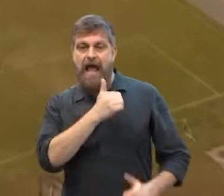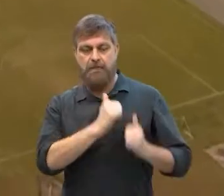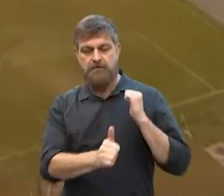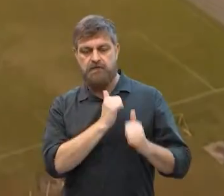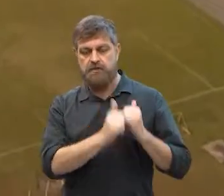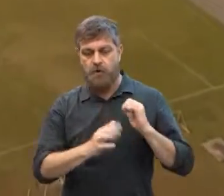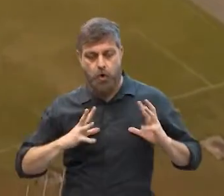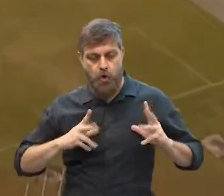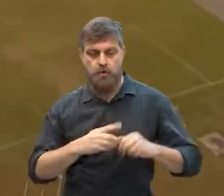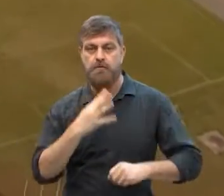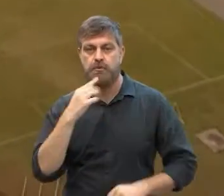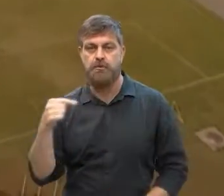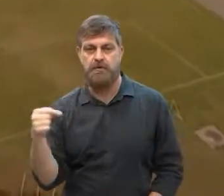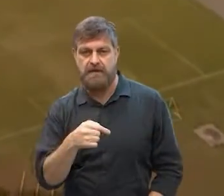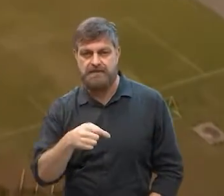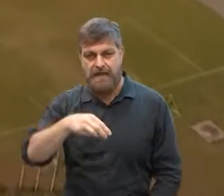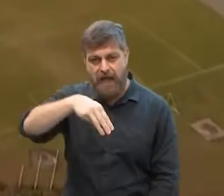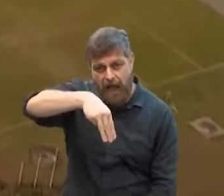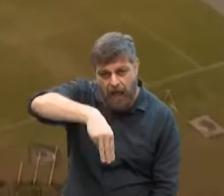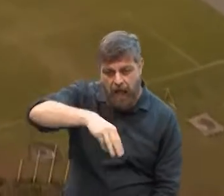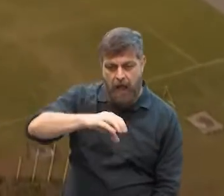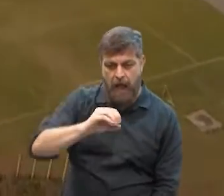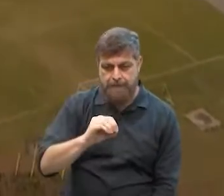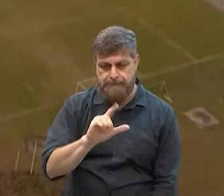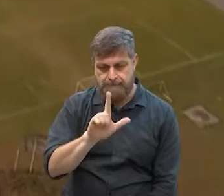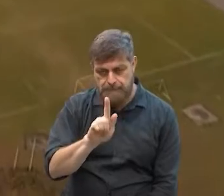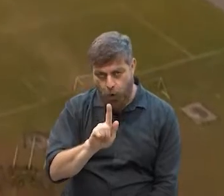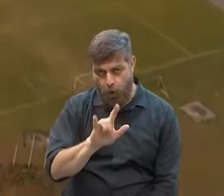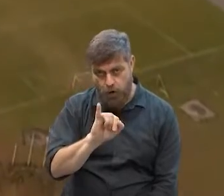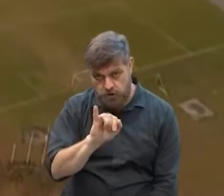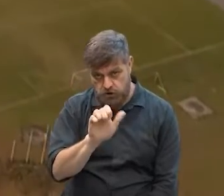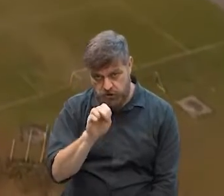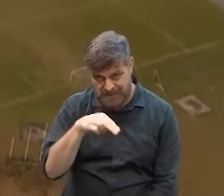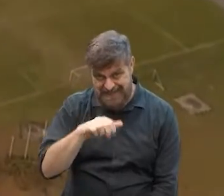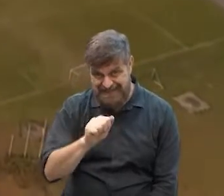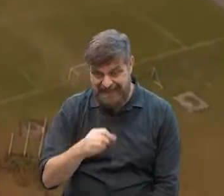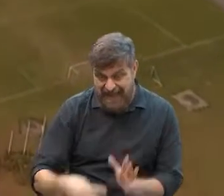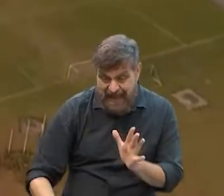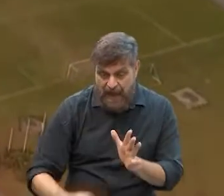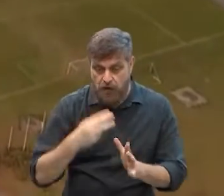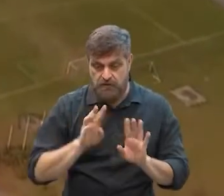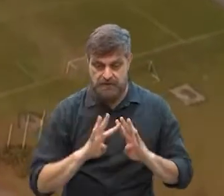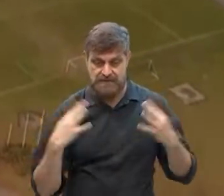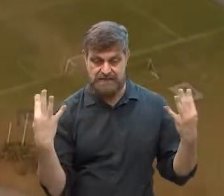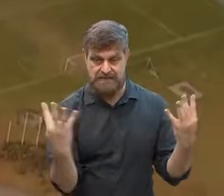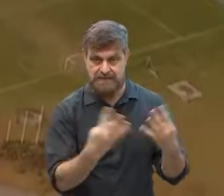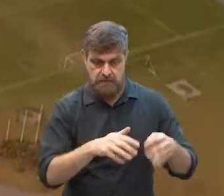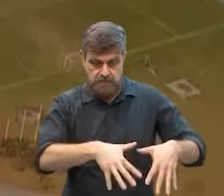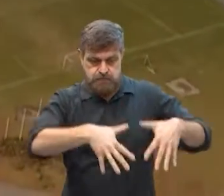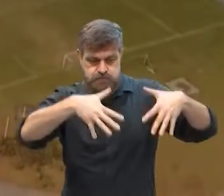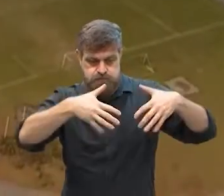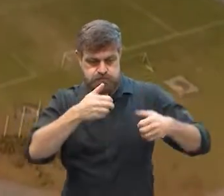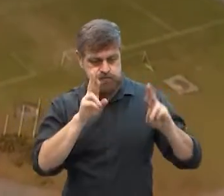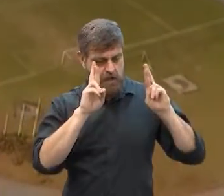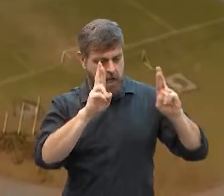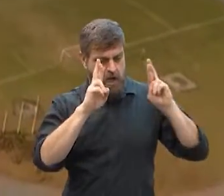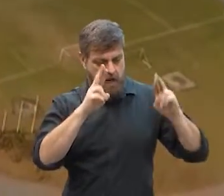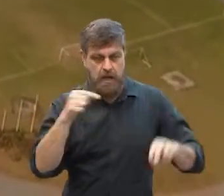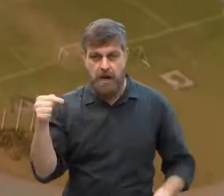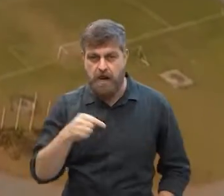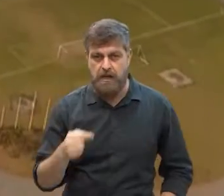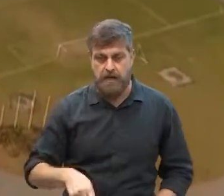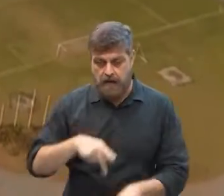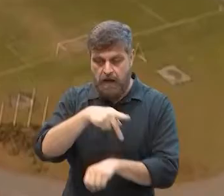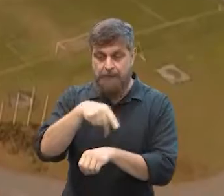Todos conhecem, né? O Estádio da Mogiana fica ali no Guanabara, foi o 3º estádio do país. Nós tivemos primeiro lá o São Januário,